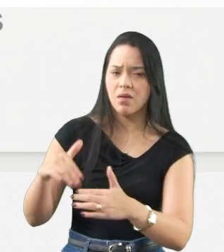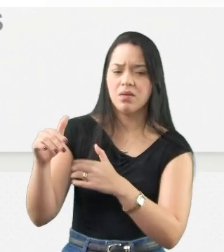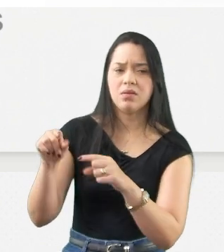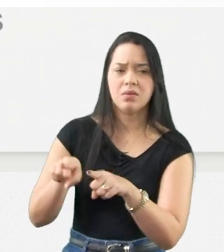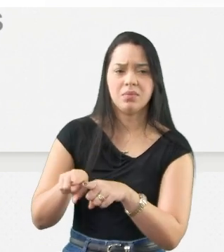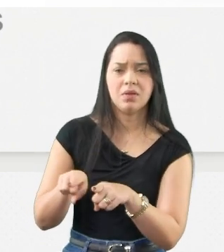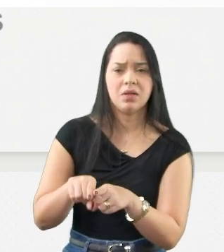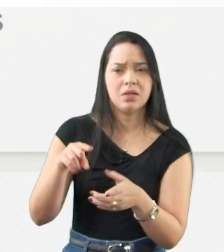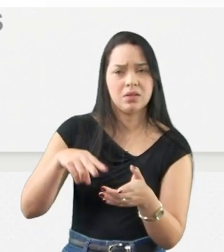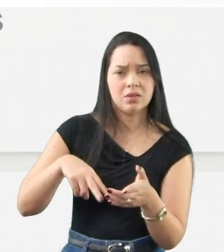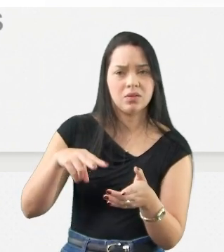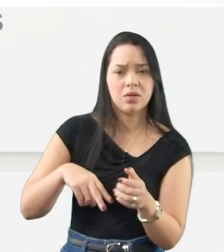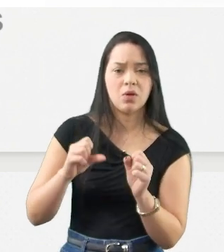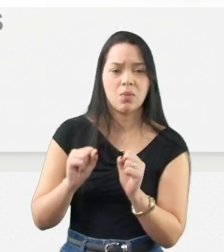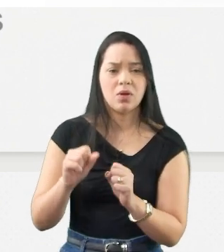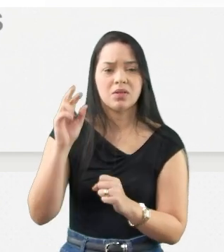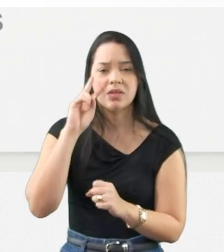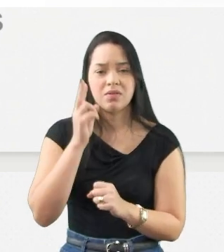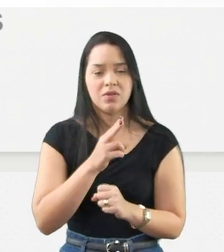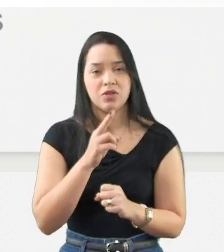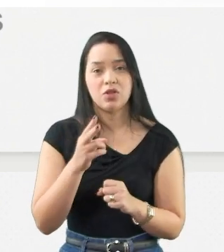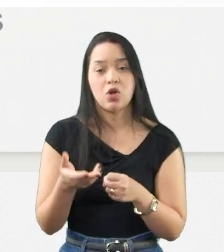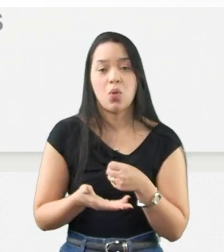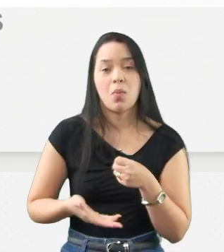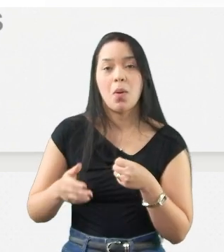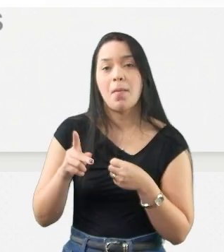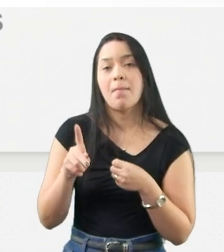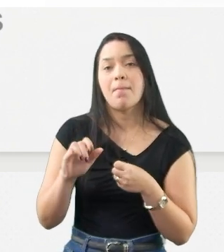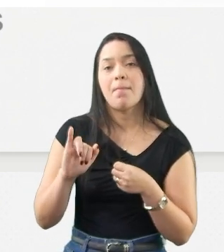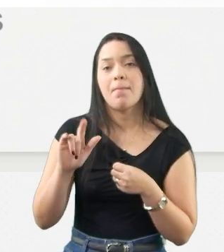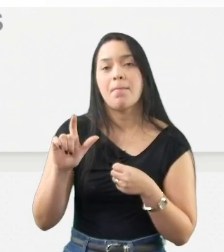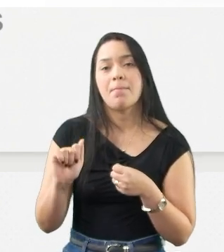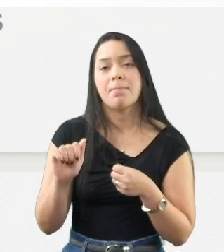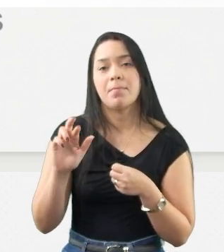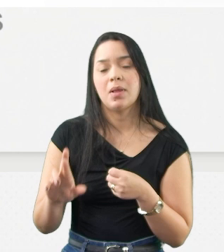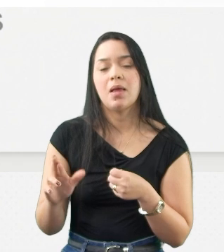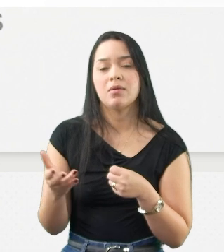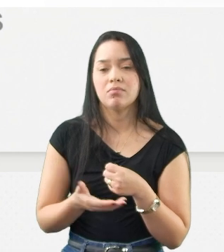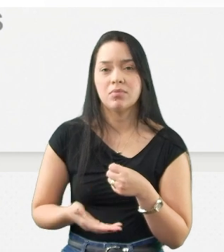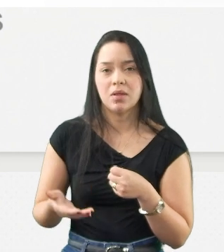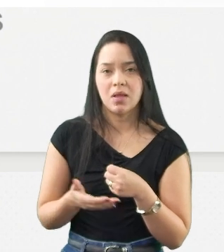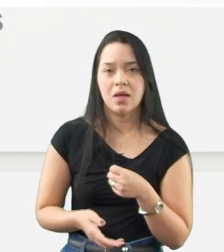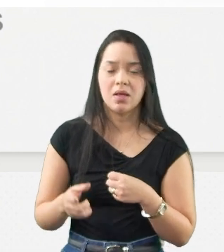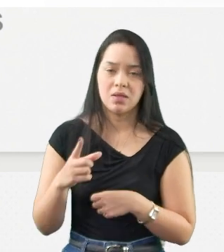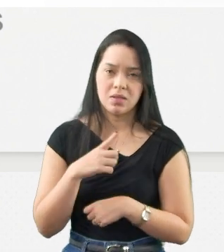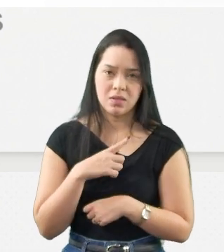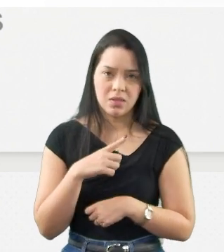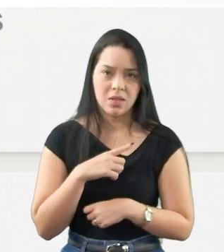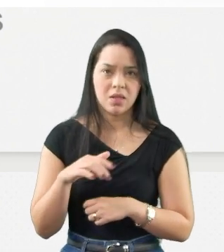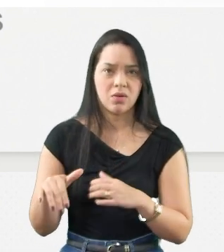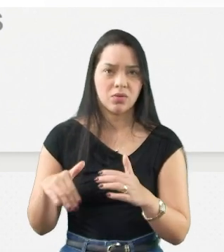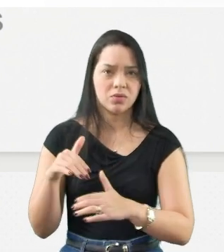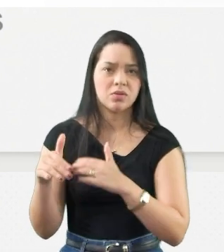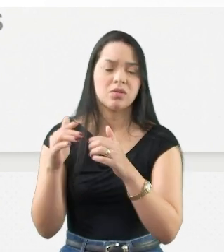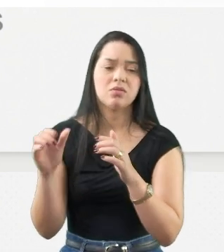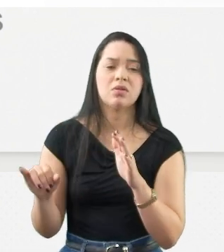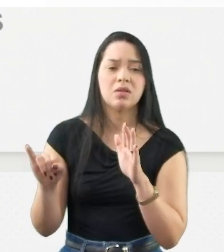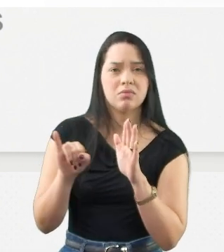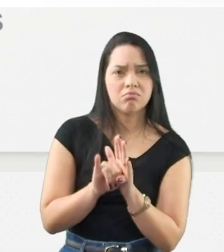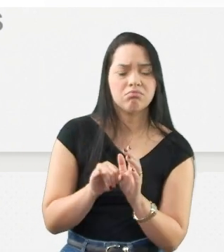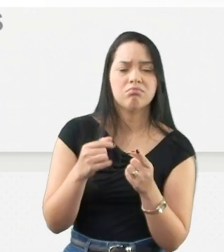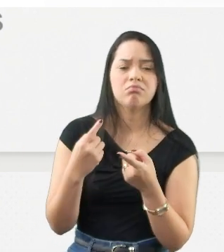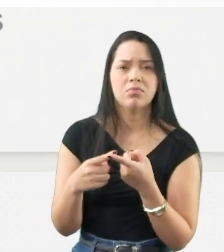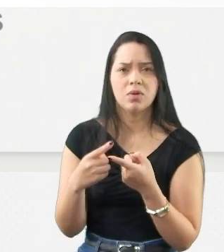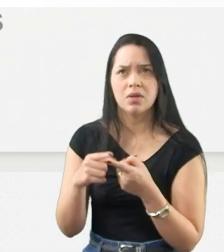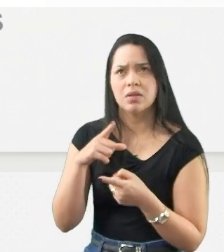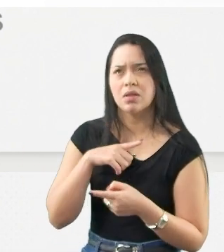literatura também pode ser vista como um pilar, né? Então, todo o tempo a gente enfatizando essa questão da construção da identidade, para a gente ter